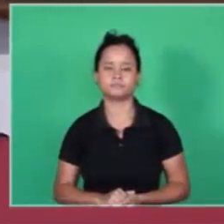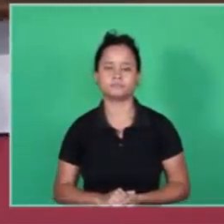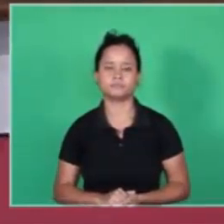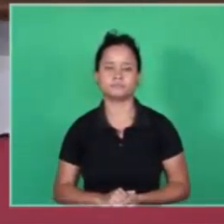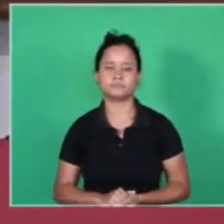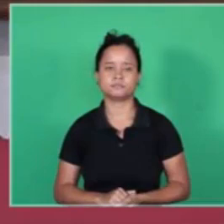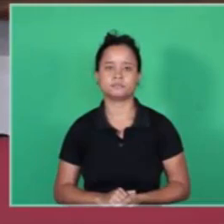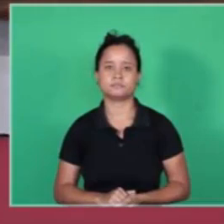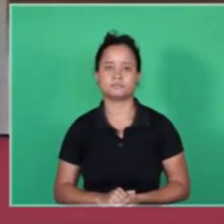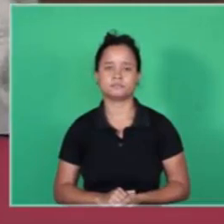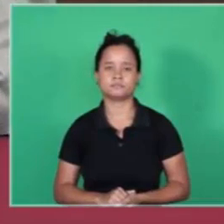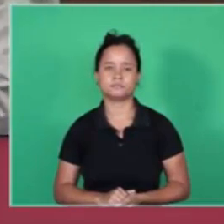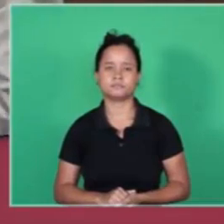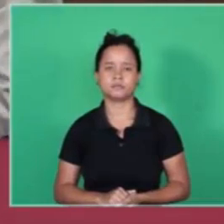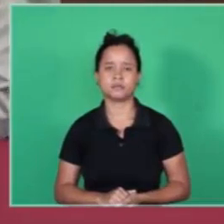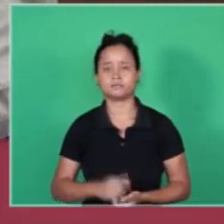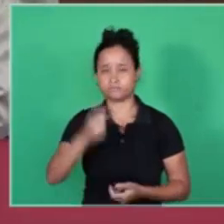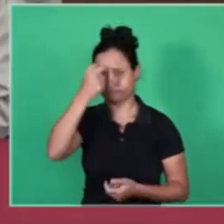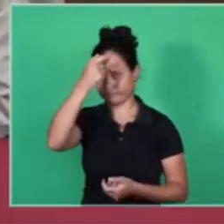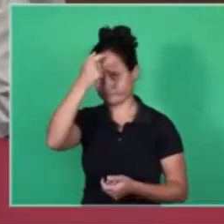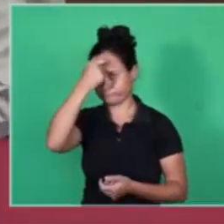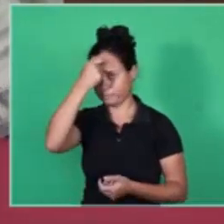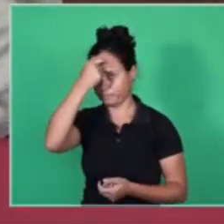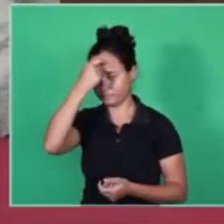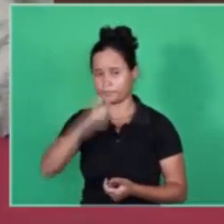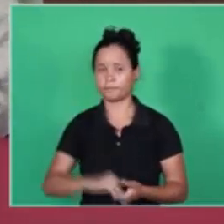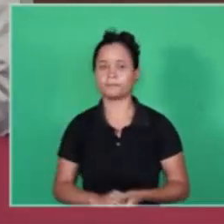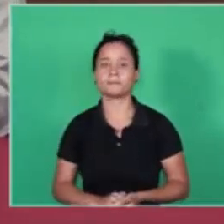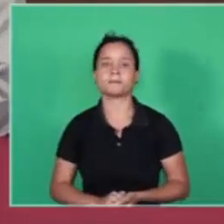Então, ela está aqui, sua mente.